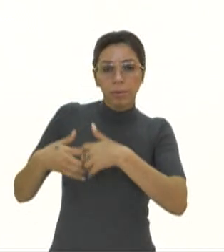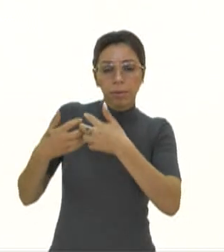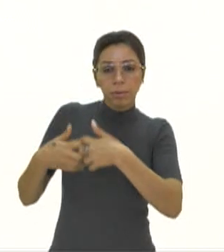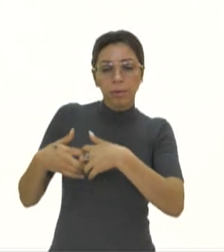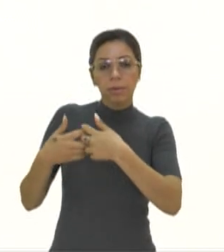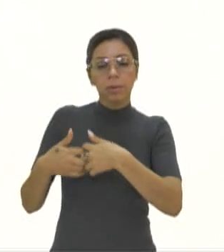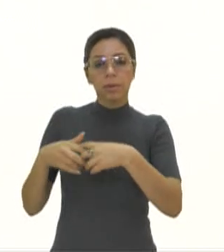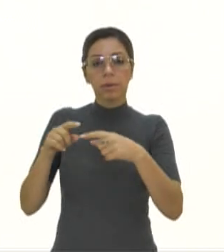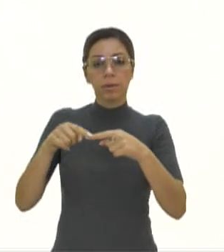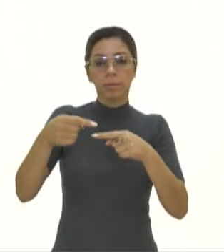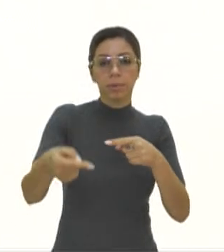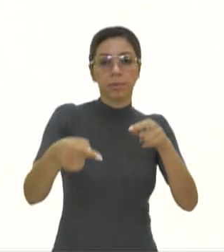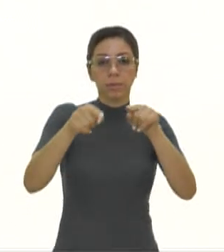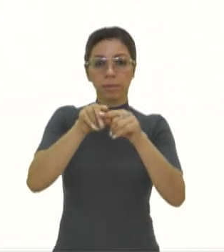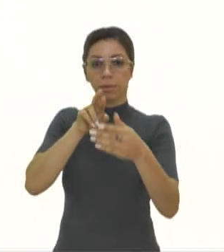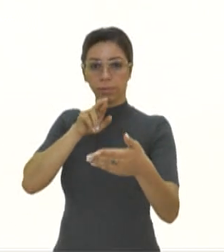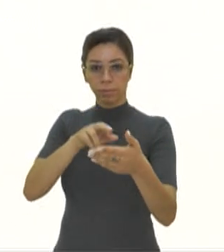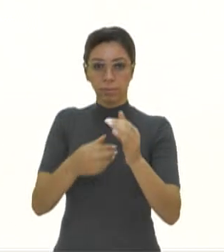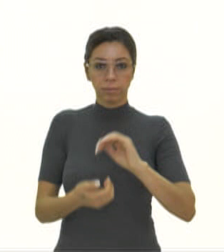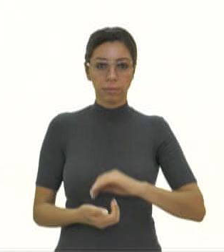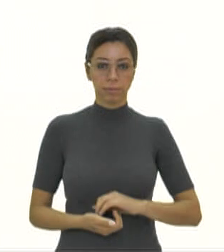pelo fragmento e a gente já retorna.